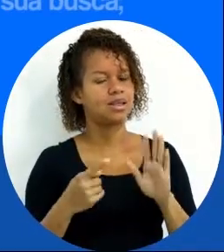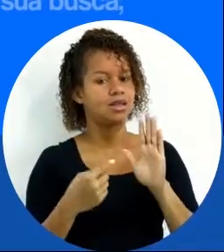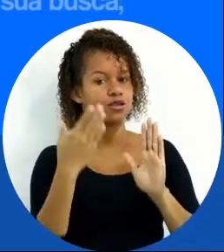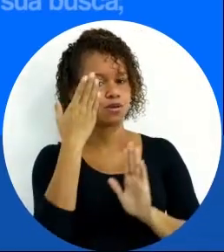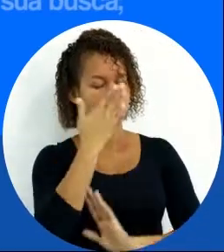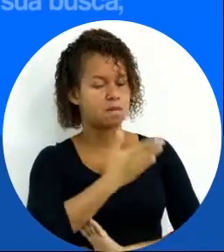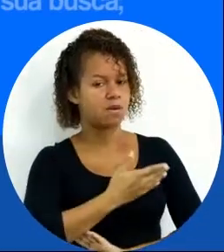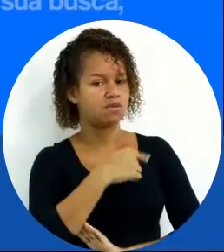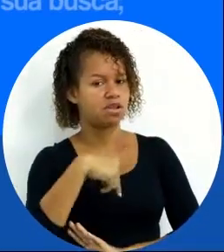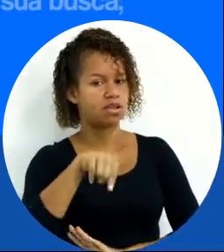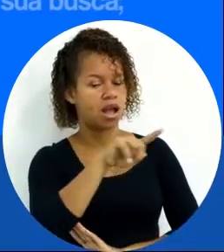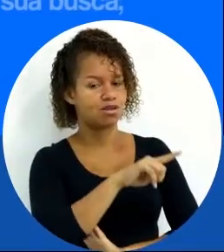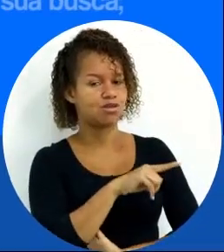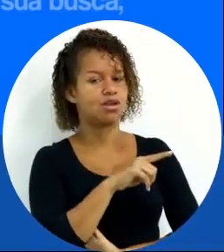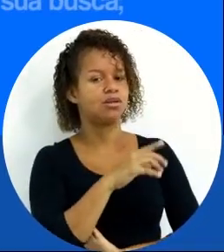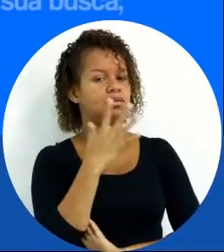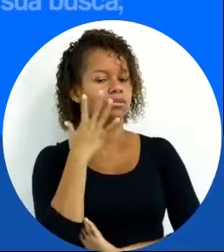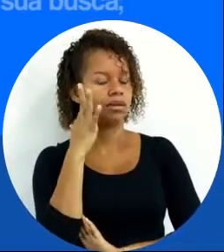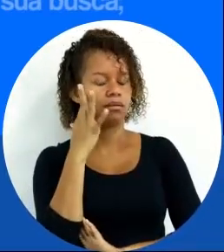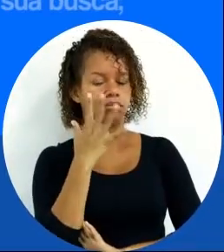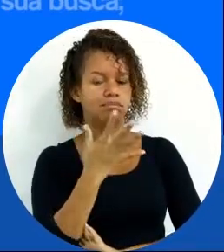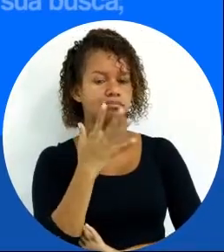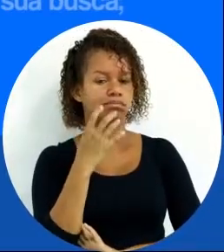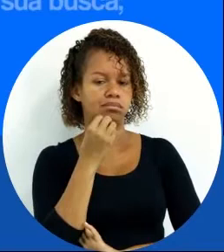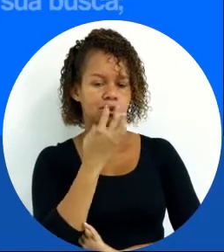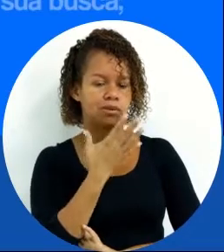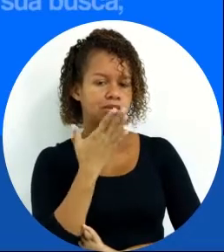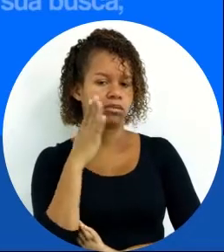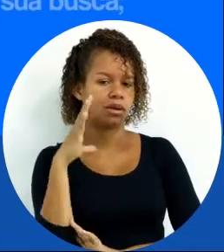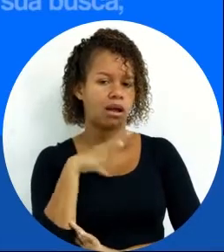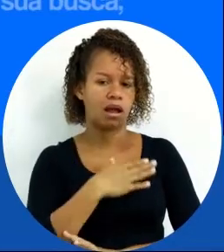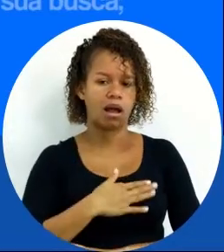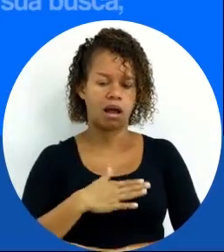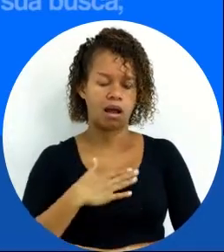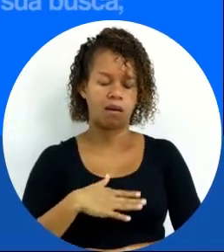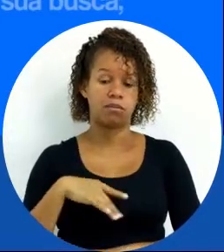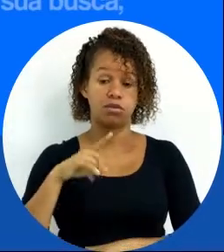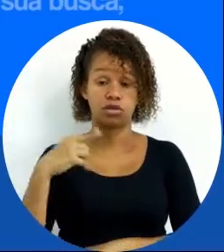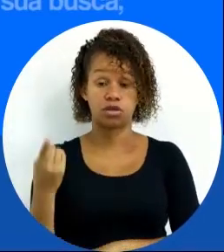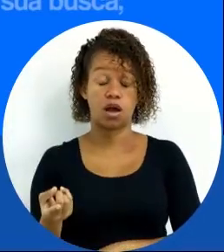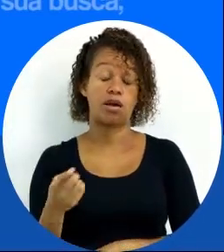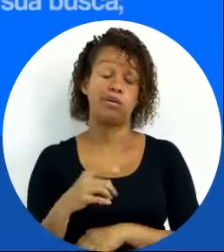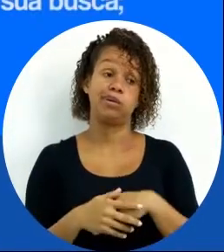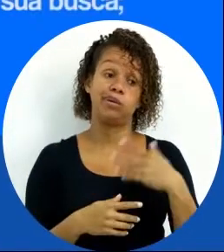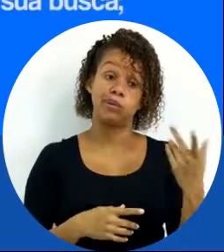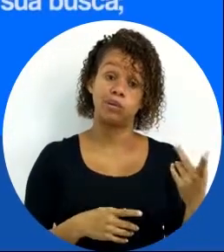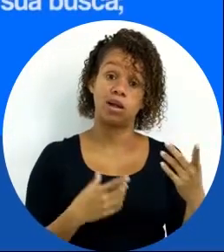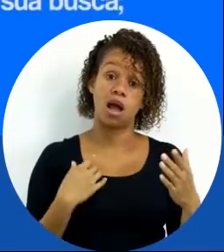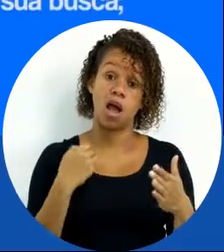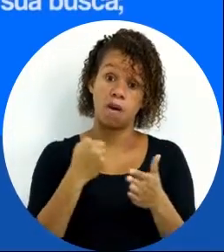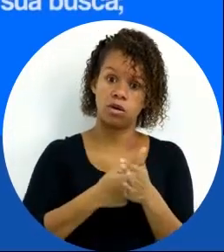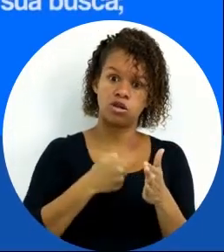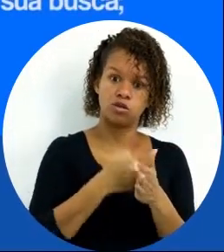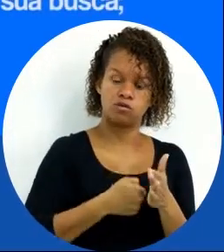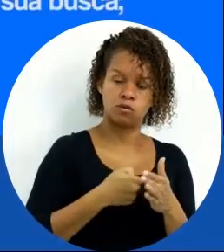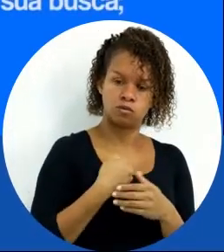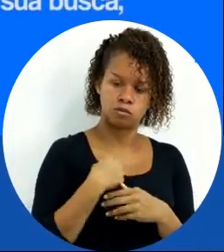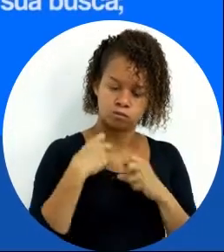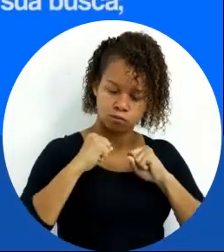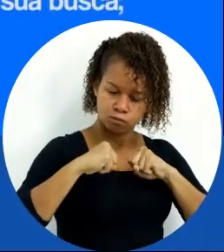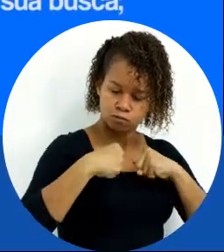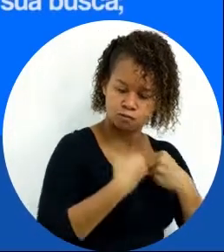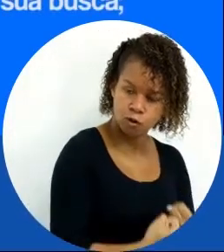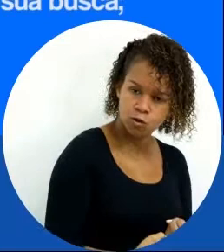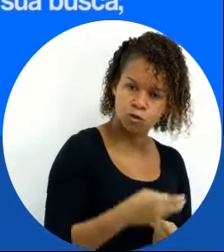avanço, a gente é tranquilo. Já outra métrica é a questão do esforço do usuário.